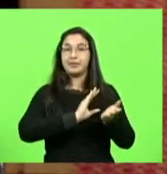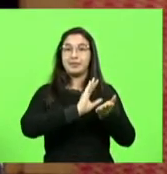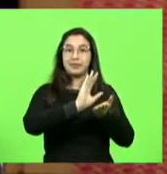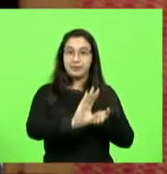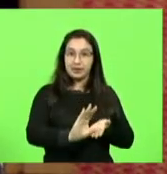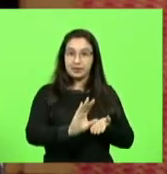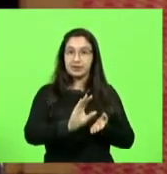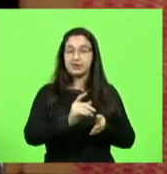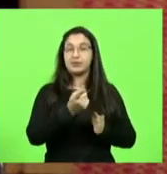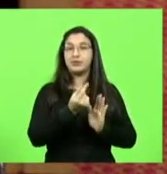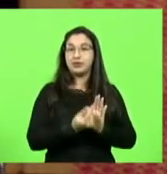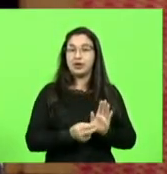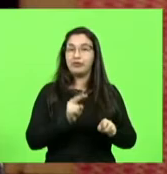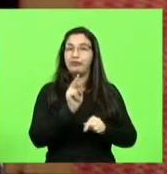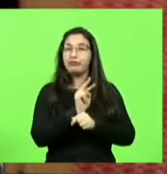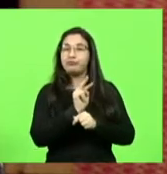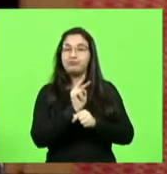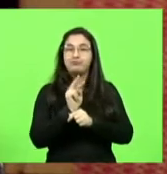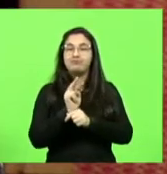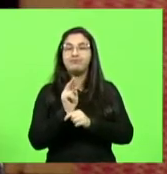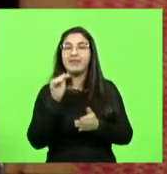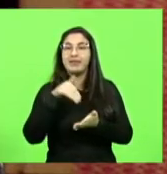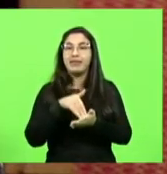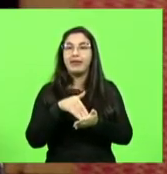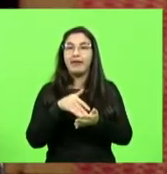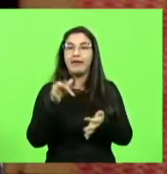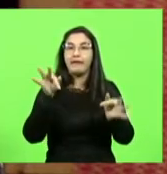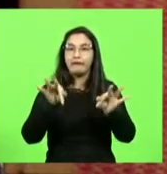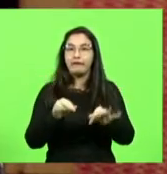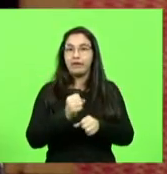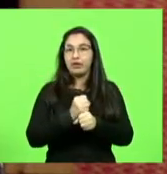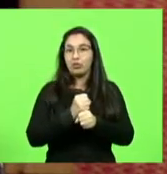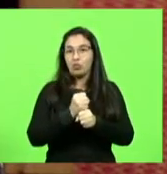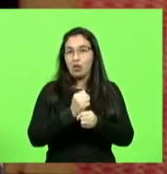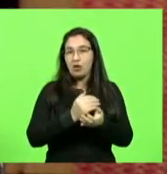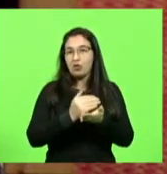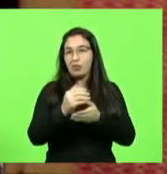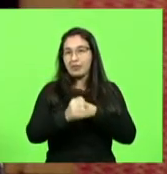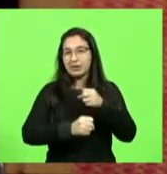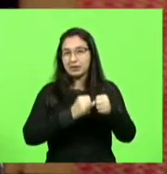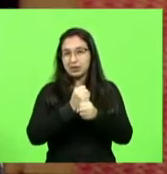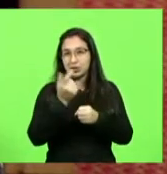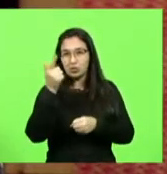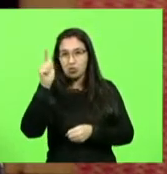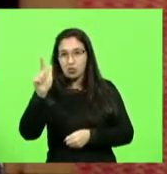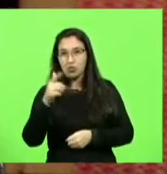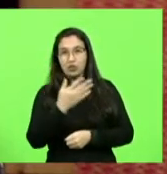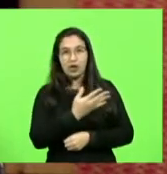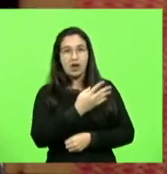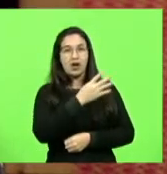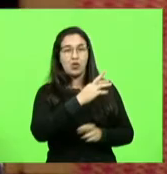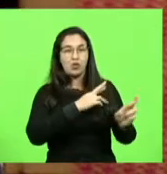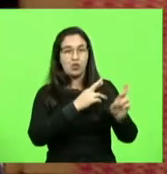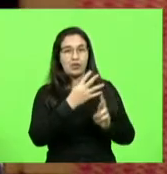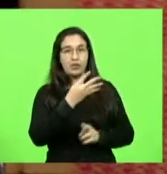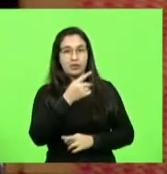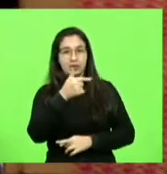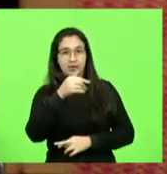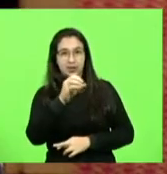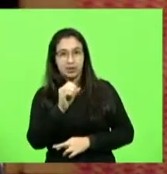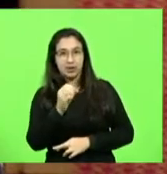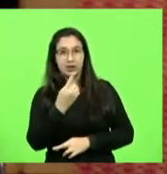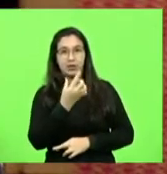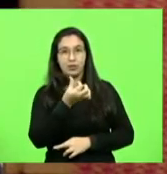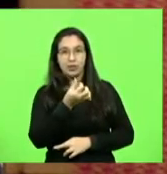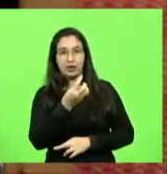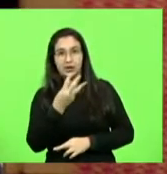fiscalizar para que até o final do ano, início do ano que vem, 470, 280 e a